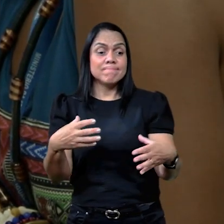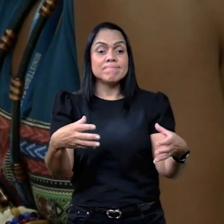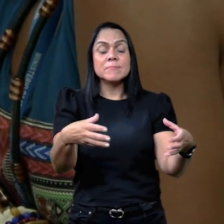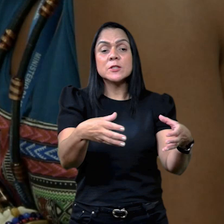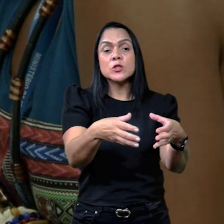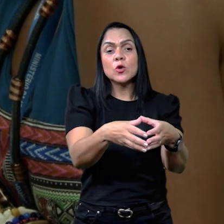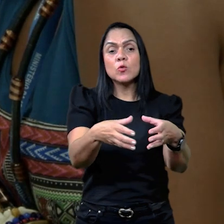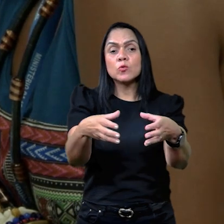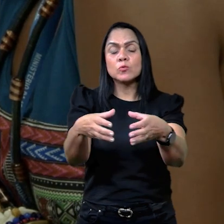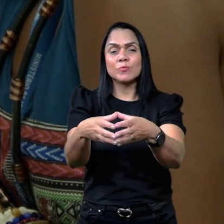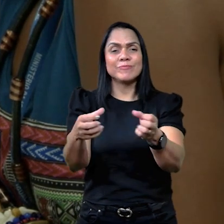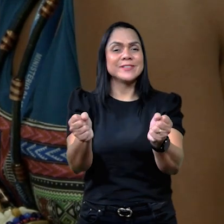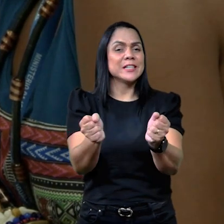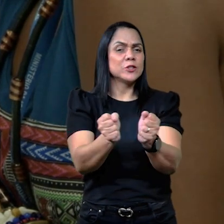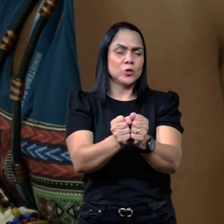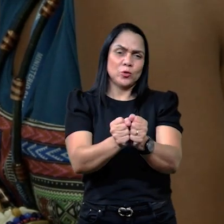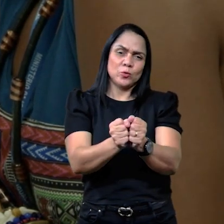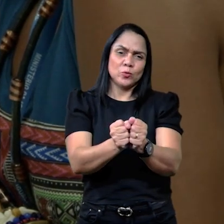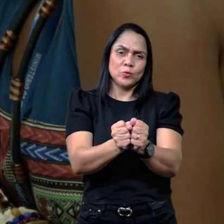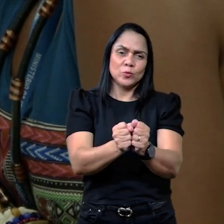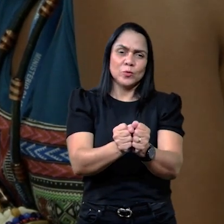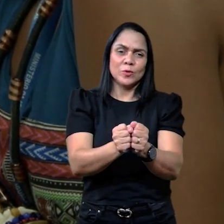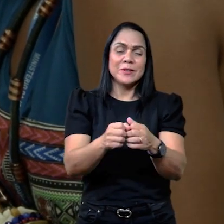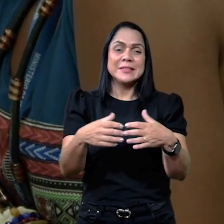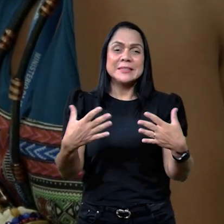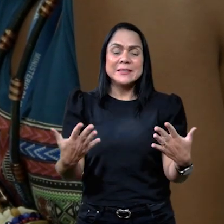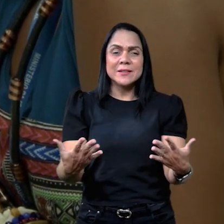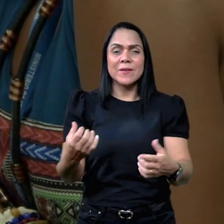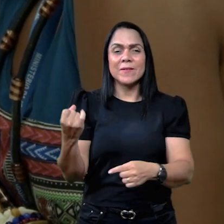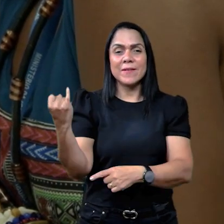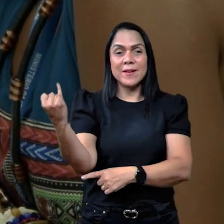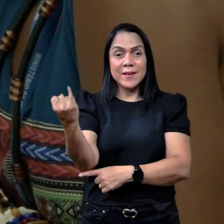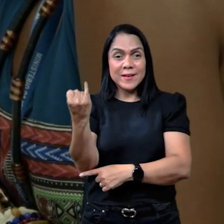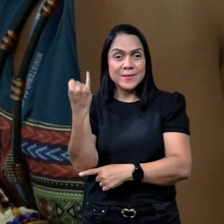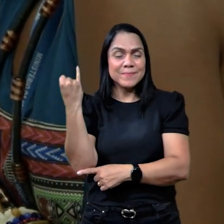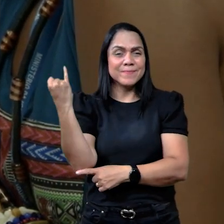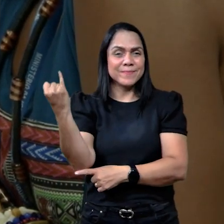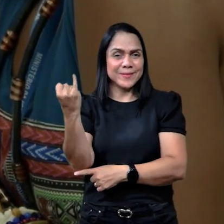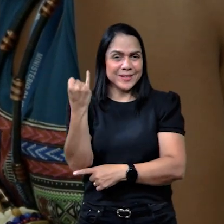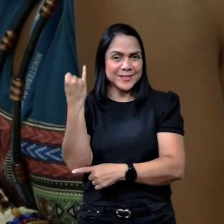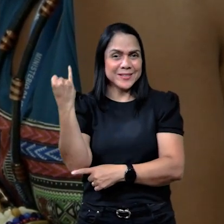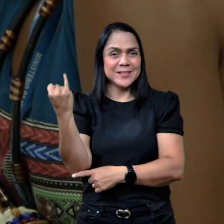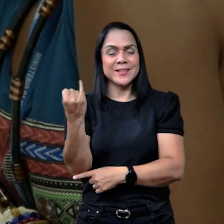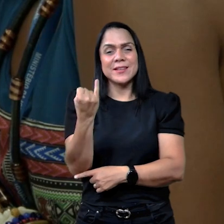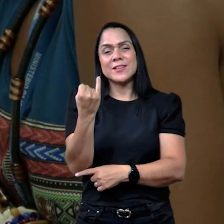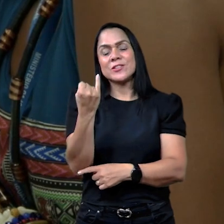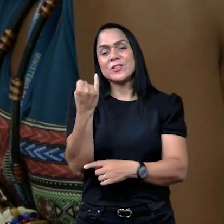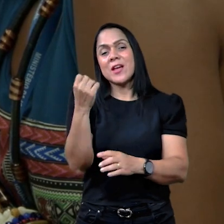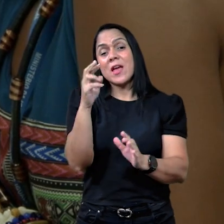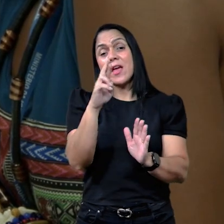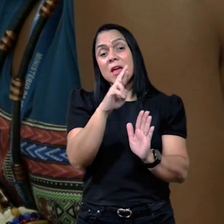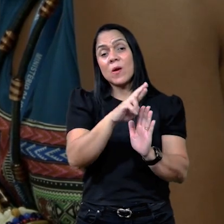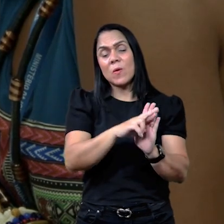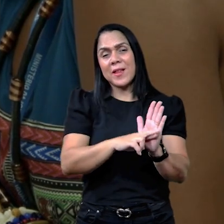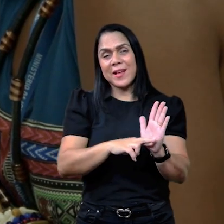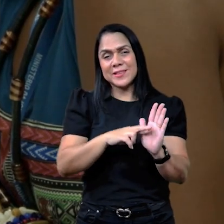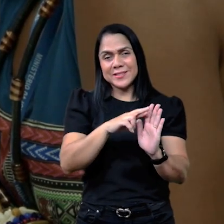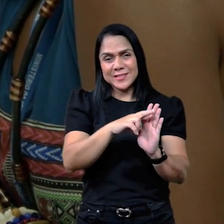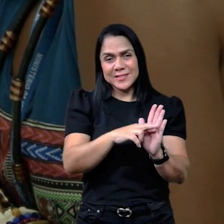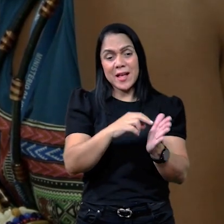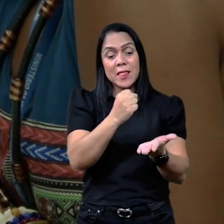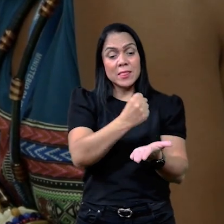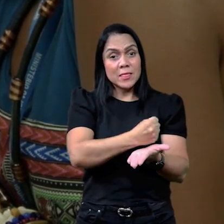uma comunidade tradicional do seu território. Então, é por isso que é bastante importante que a regularização fundiária